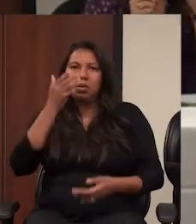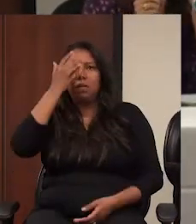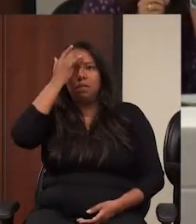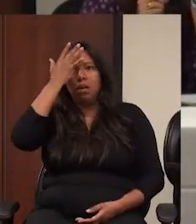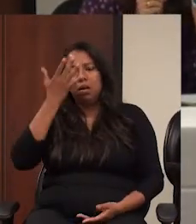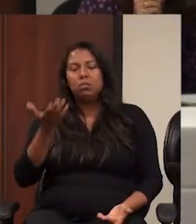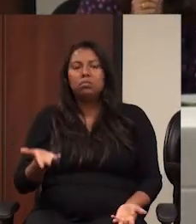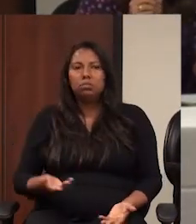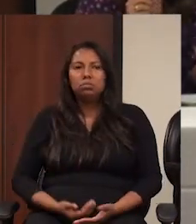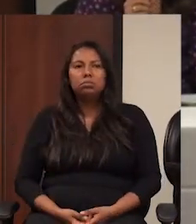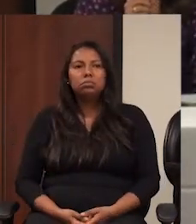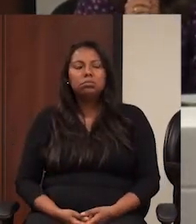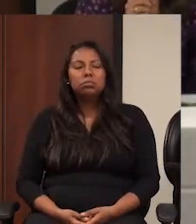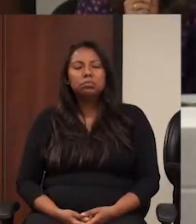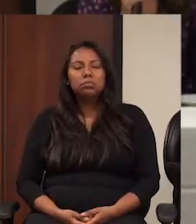trazer algumas